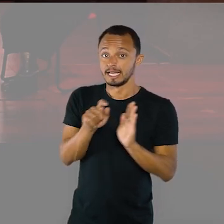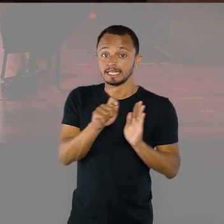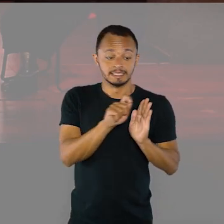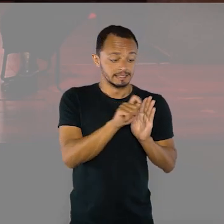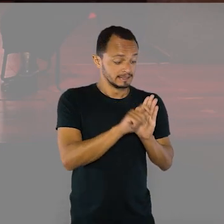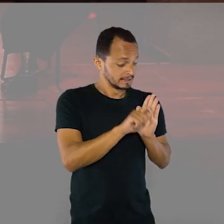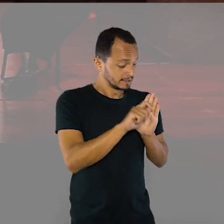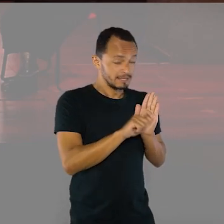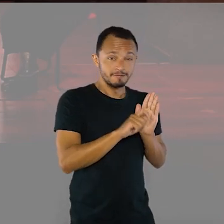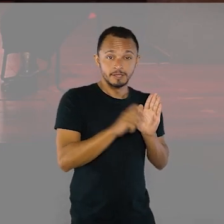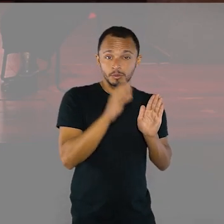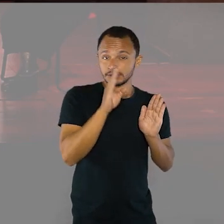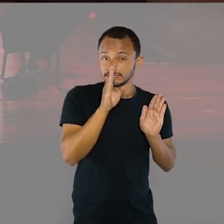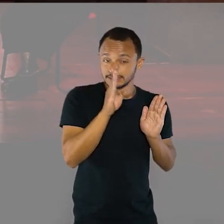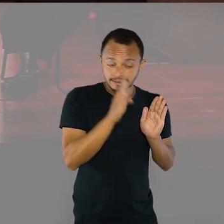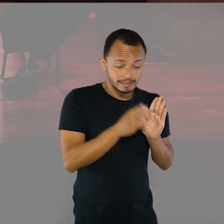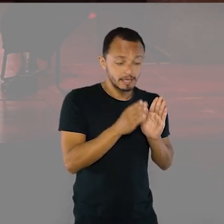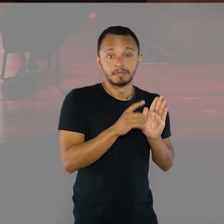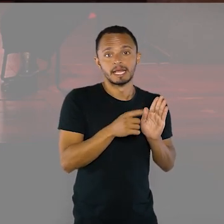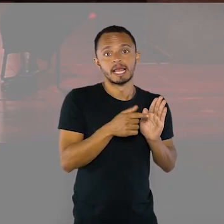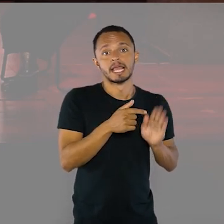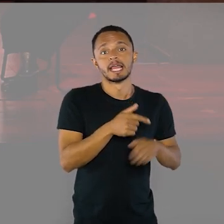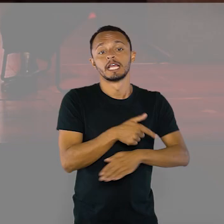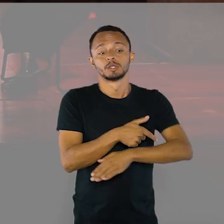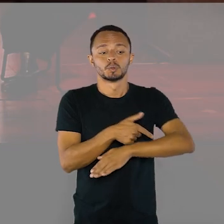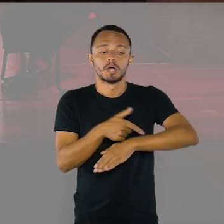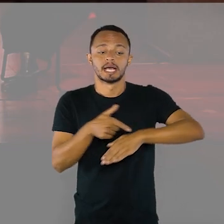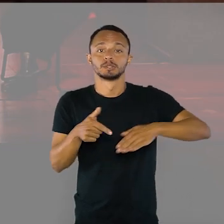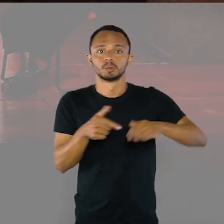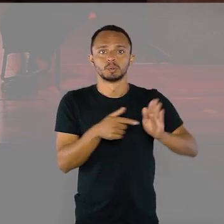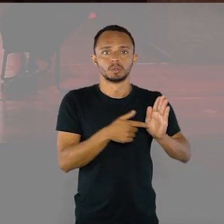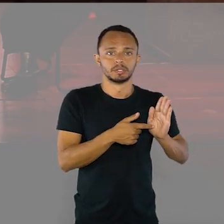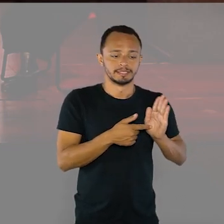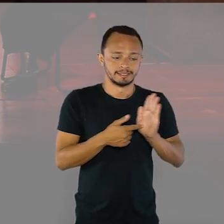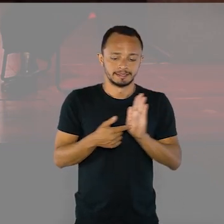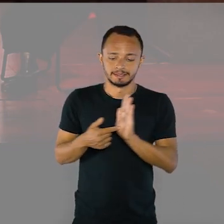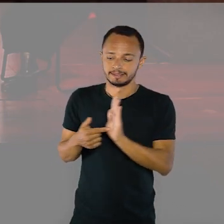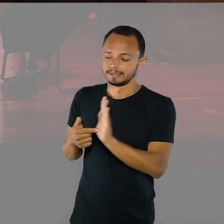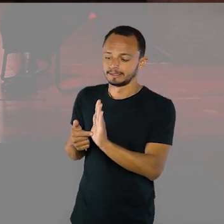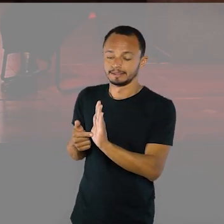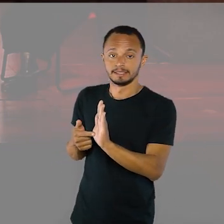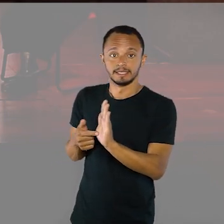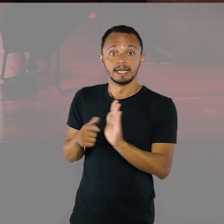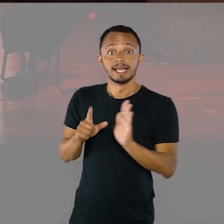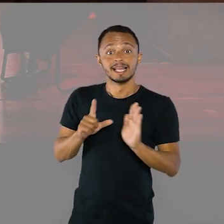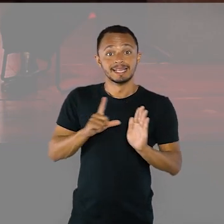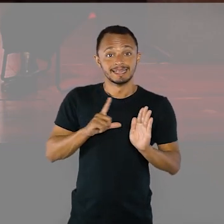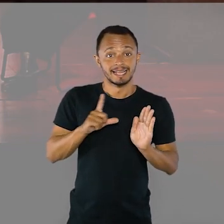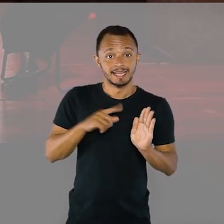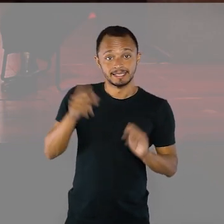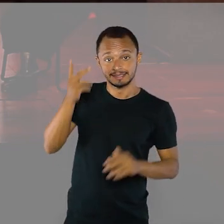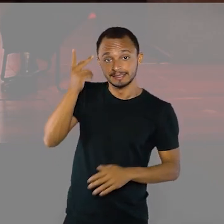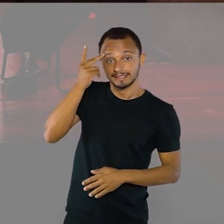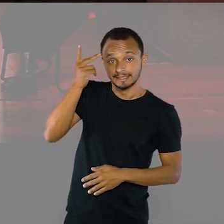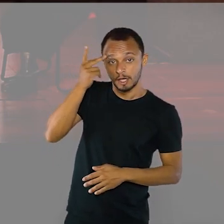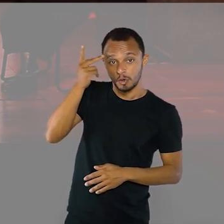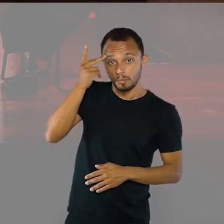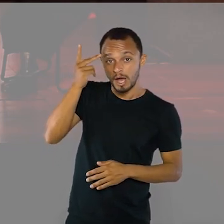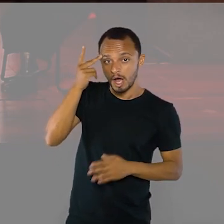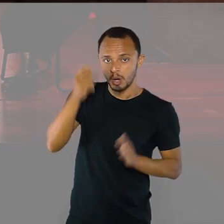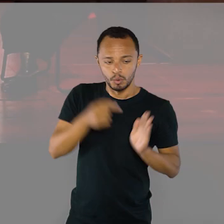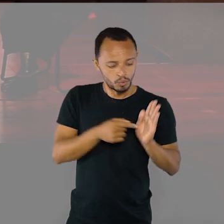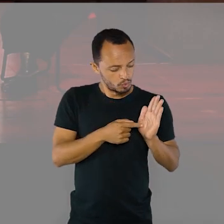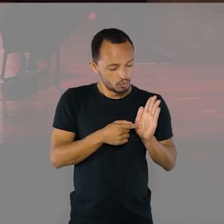público de educadores. A gente, inclusive, tem uma exposição em São Paulo com essas imagens que a gente mostrou na